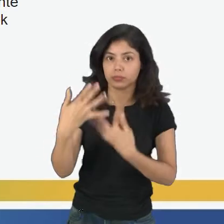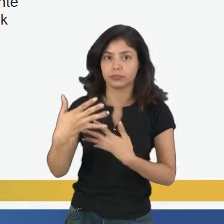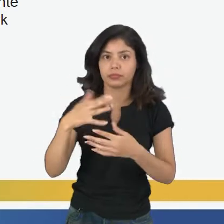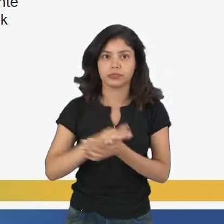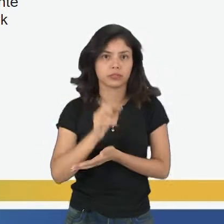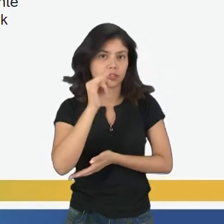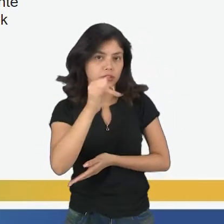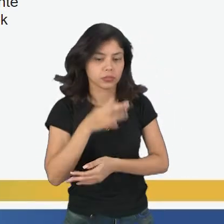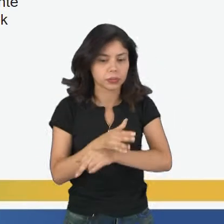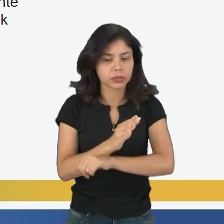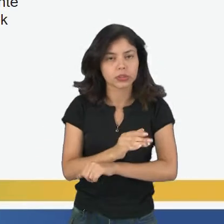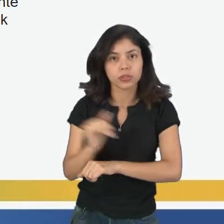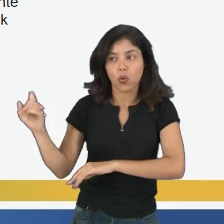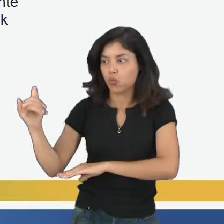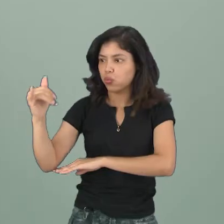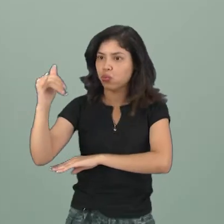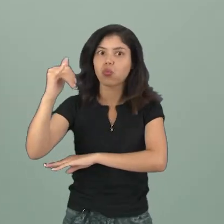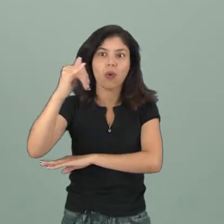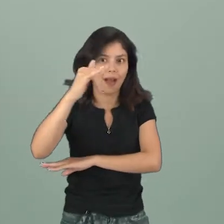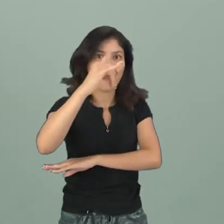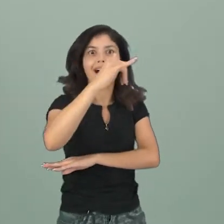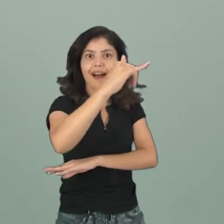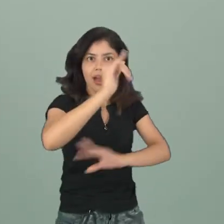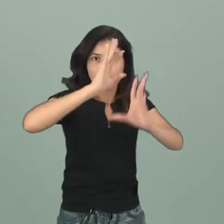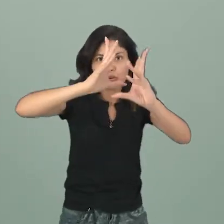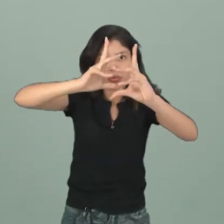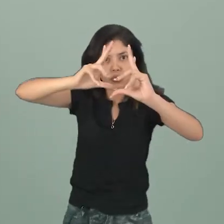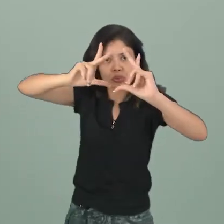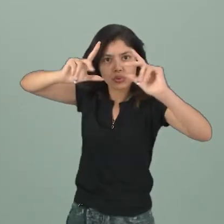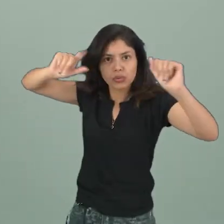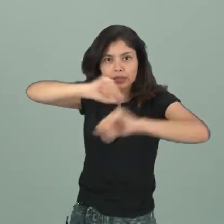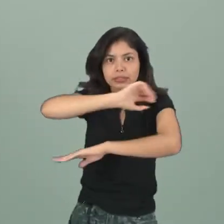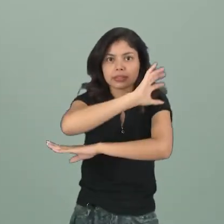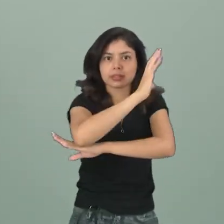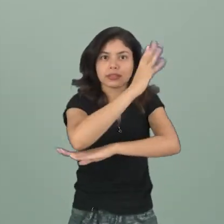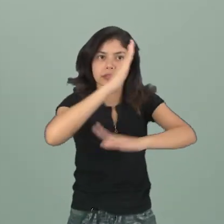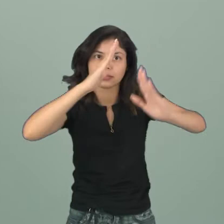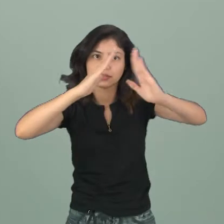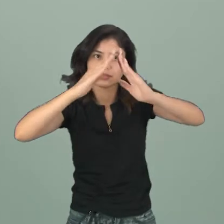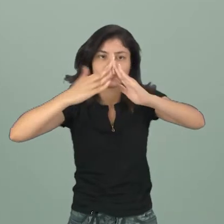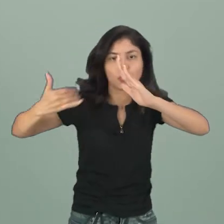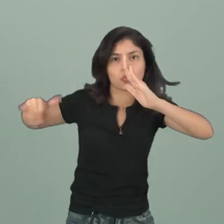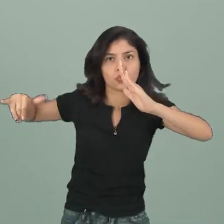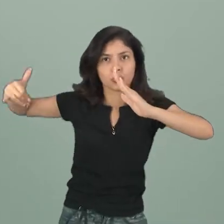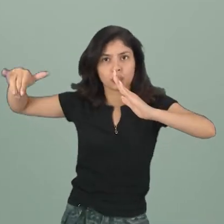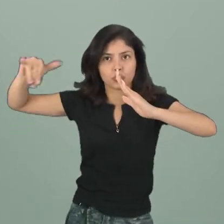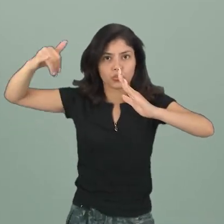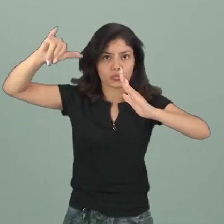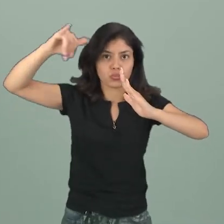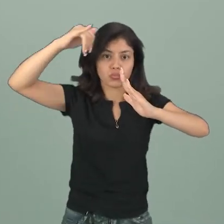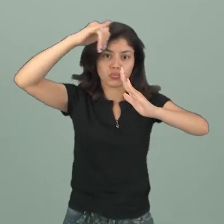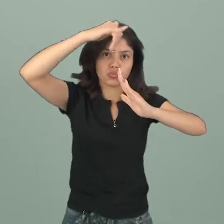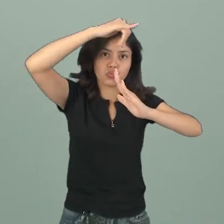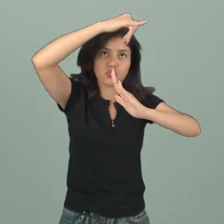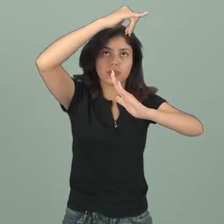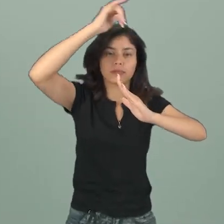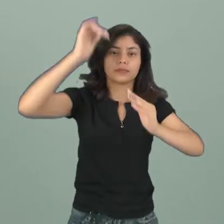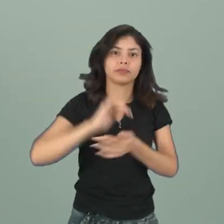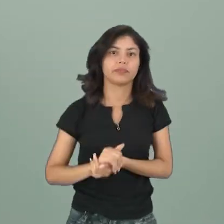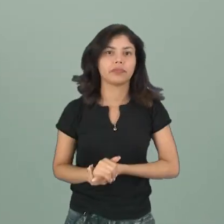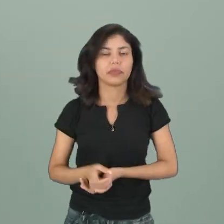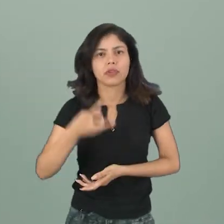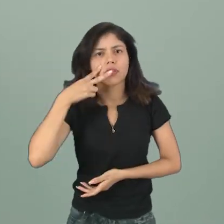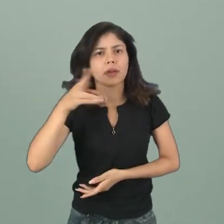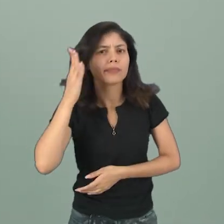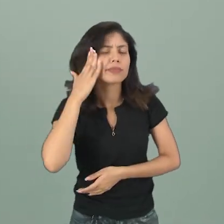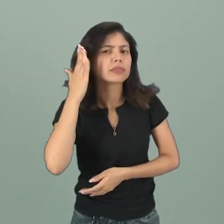Então, se vai passar um avião na madrugada por cima da sua casa, com alguns quilômetros de altitude, você